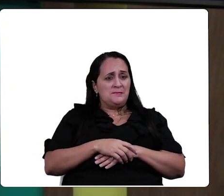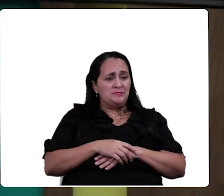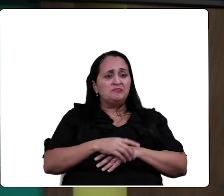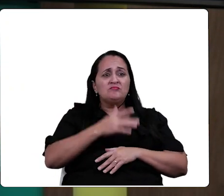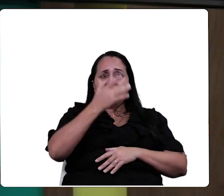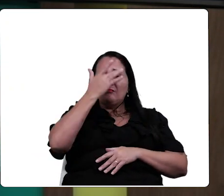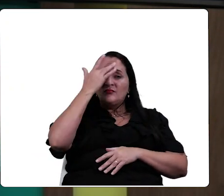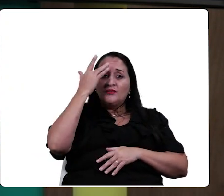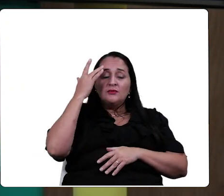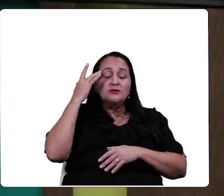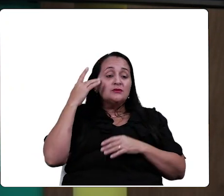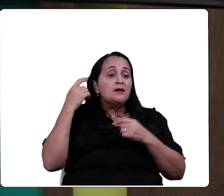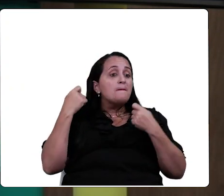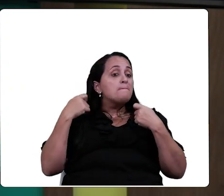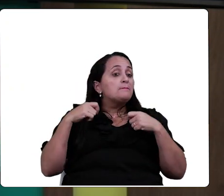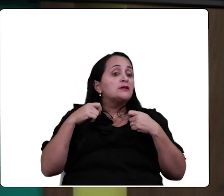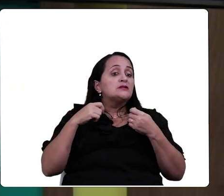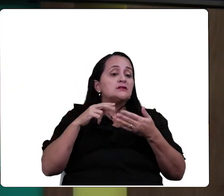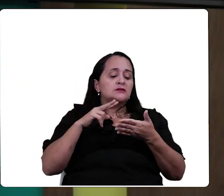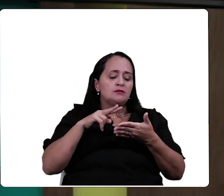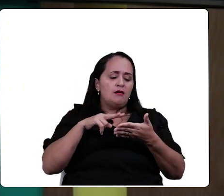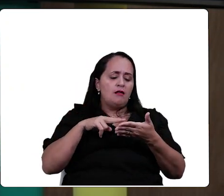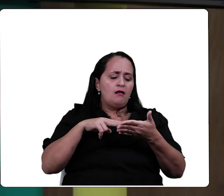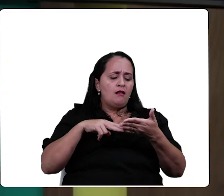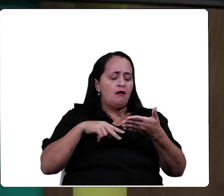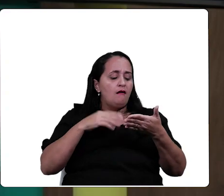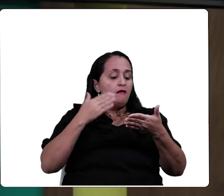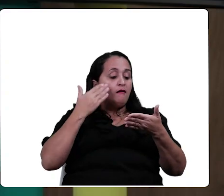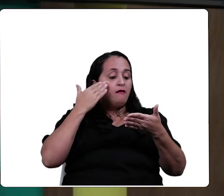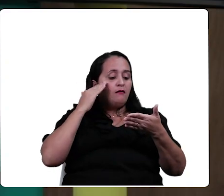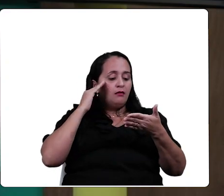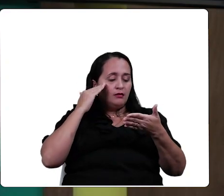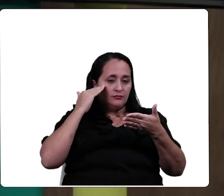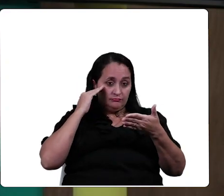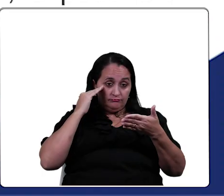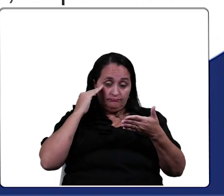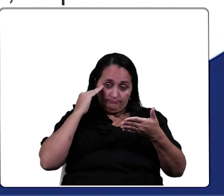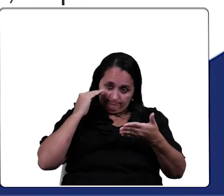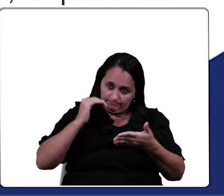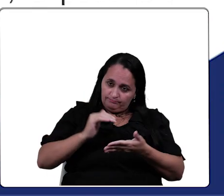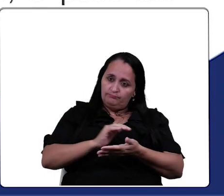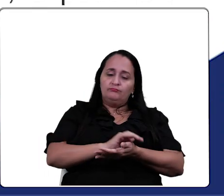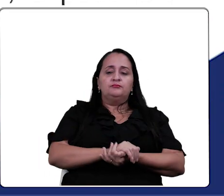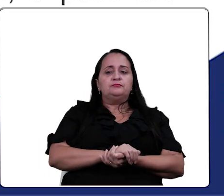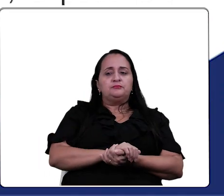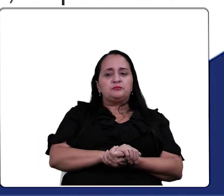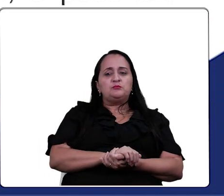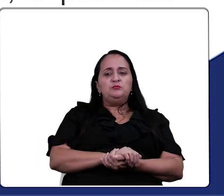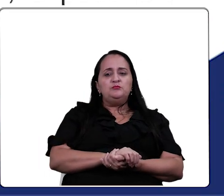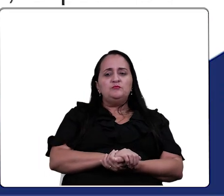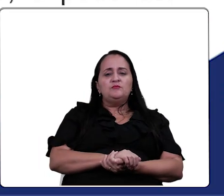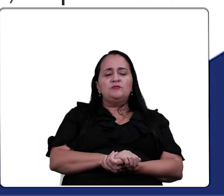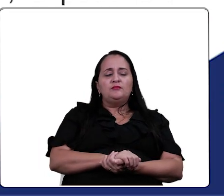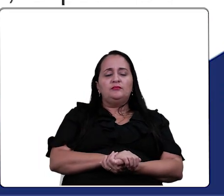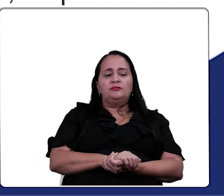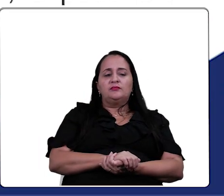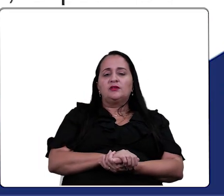do leitor para você validar a sua questão. Bom, a